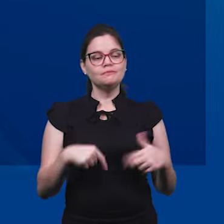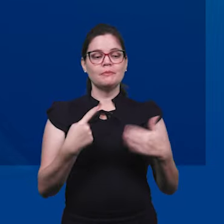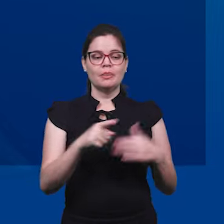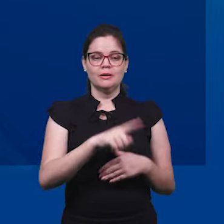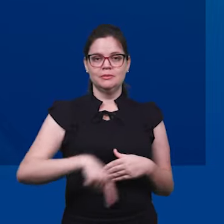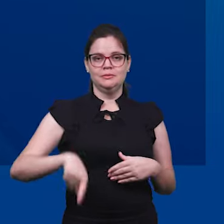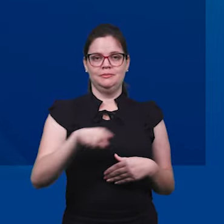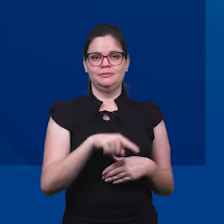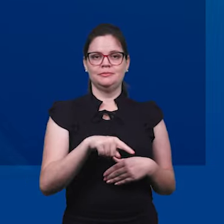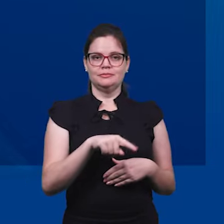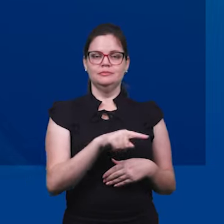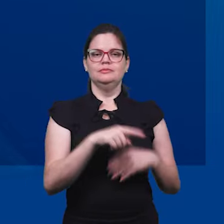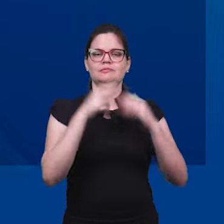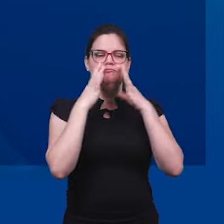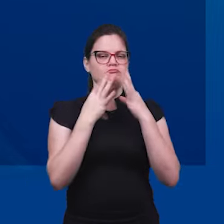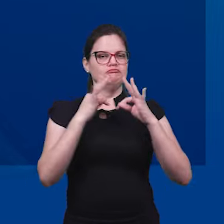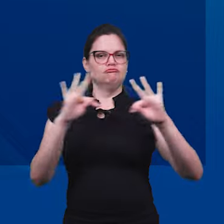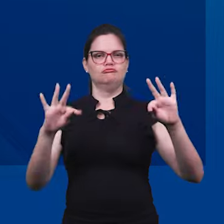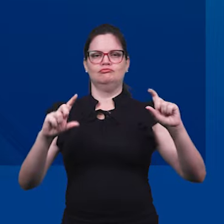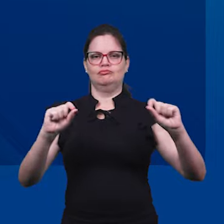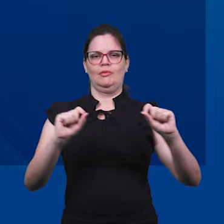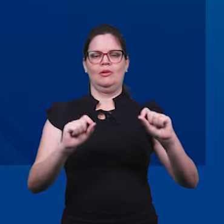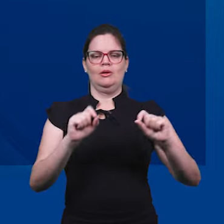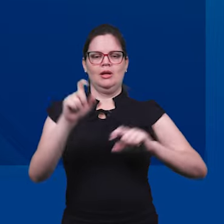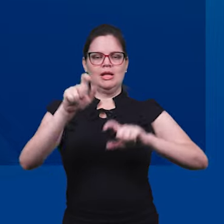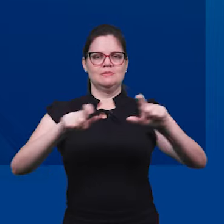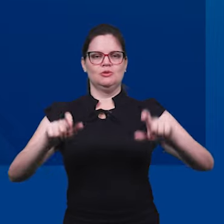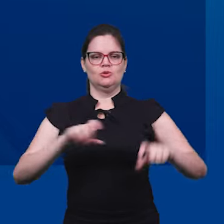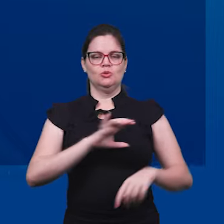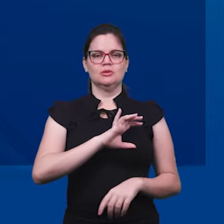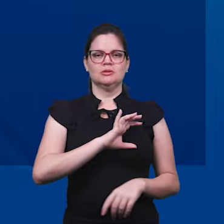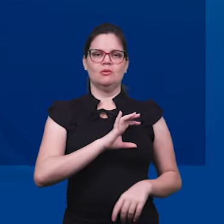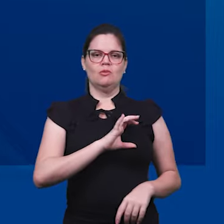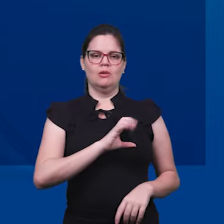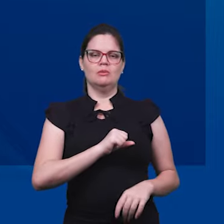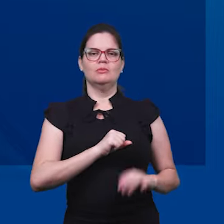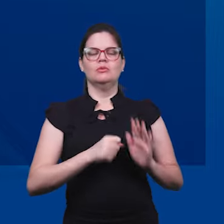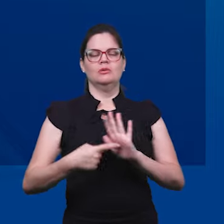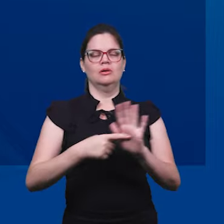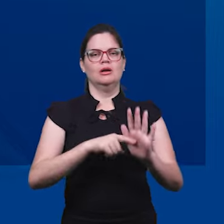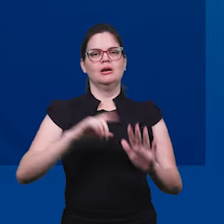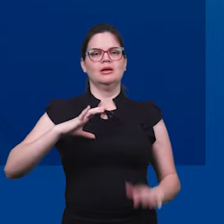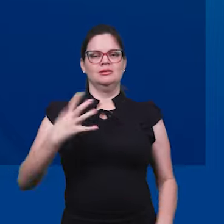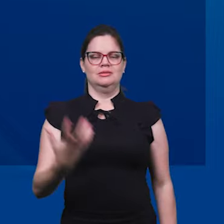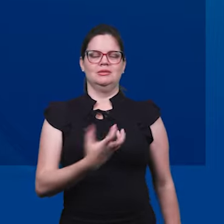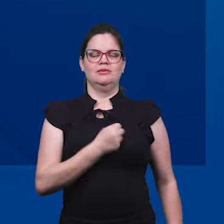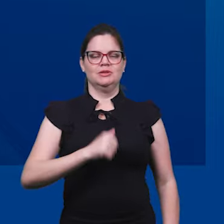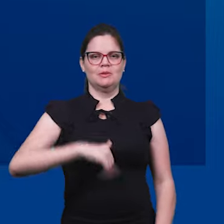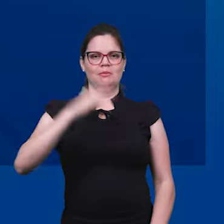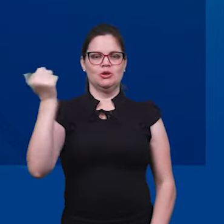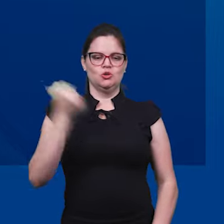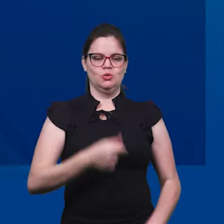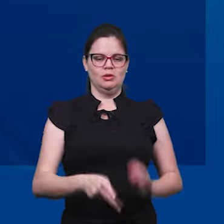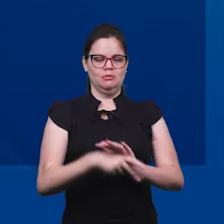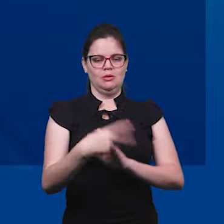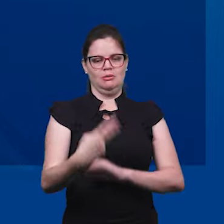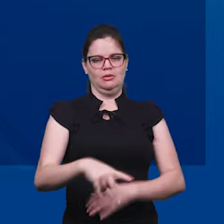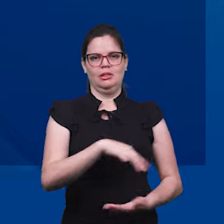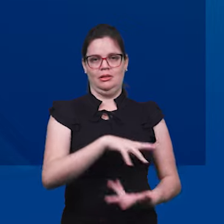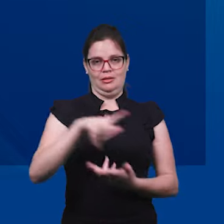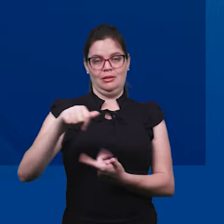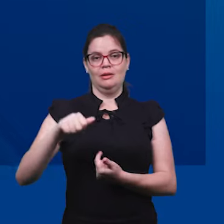etc. Uma igreja que mostrou ao mundo que a salvação para ela era de maior importância do que esta vida